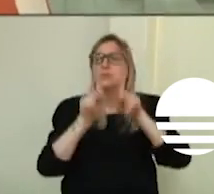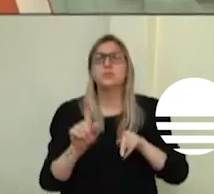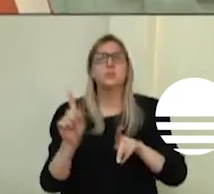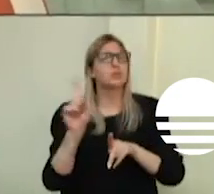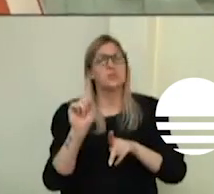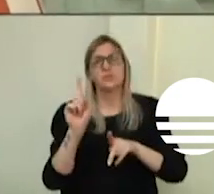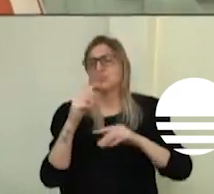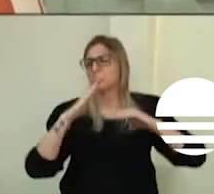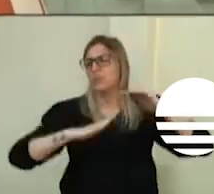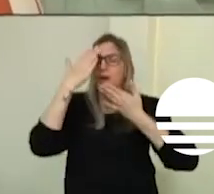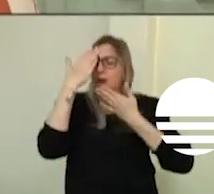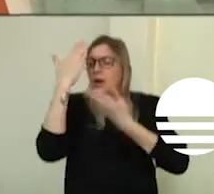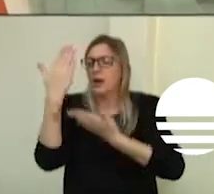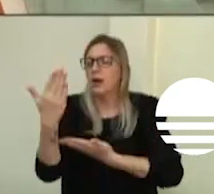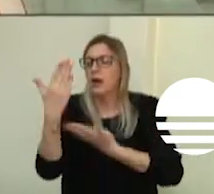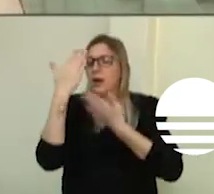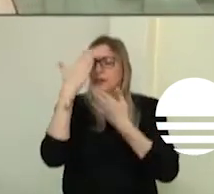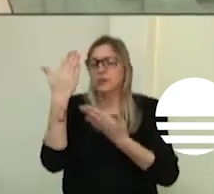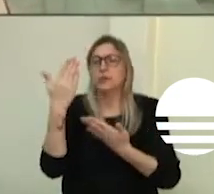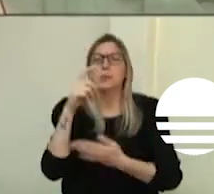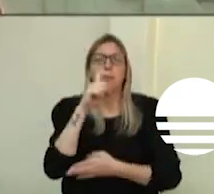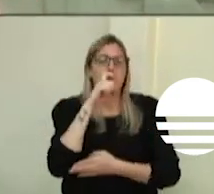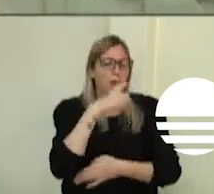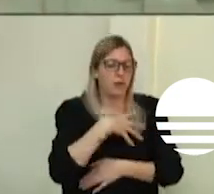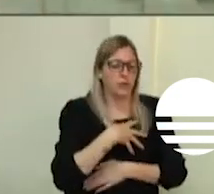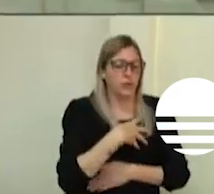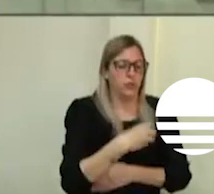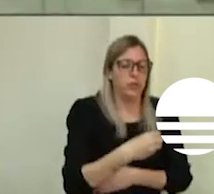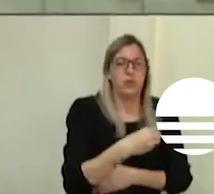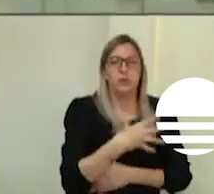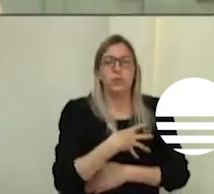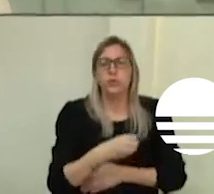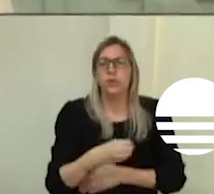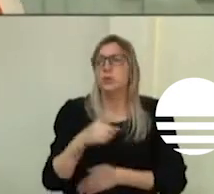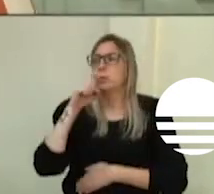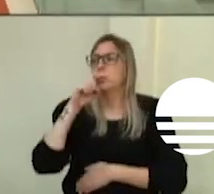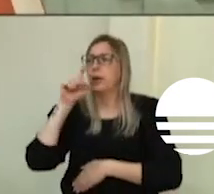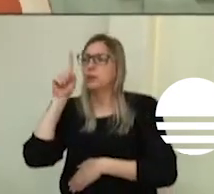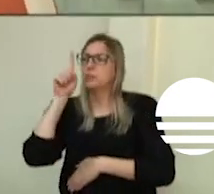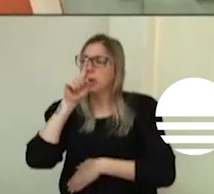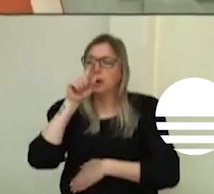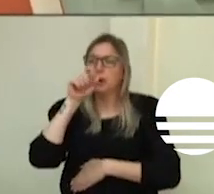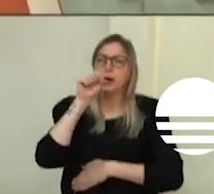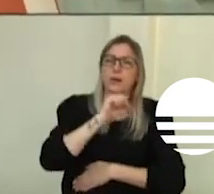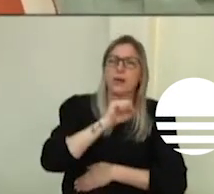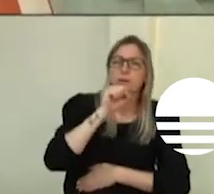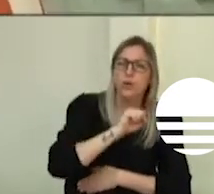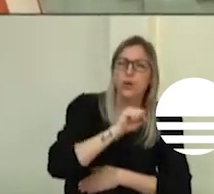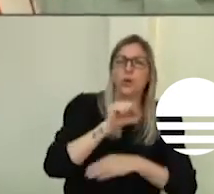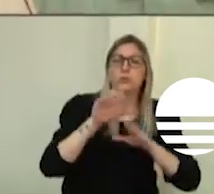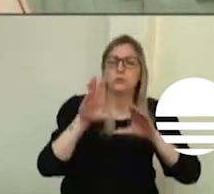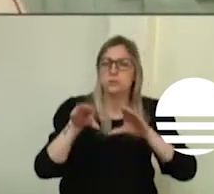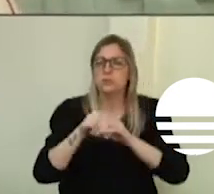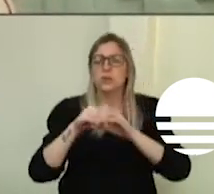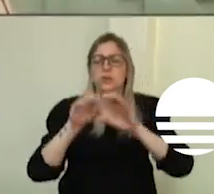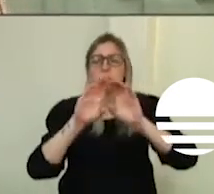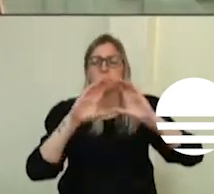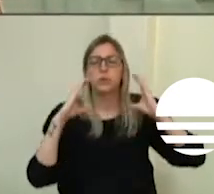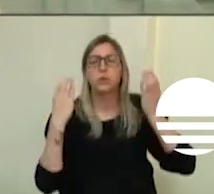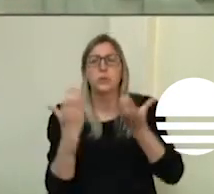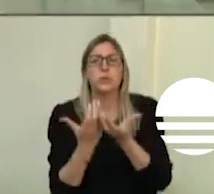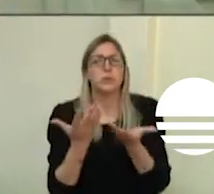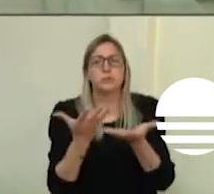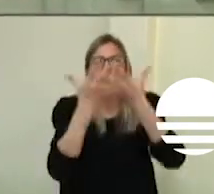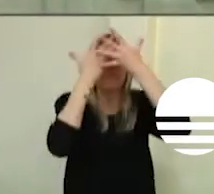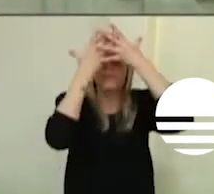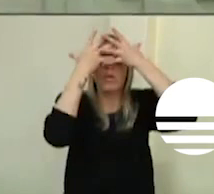gratidão com os outros, com os filhos, os filhos com os pais, com os avós na comunidade. O esquecimento parece